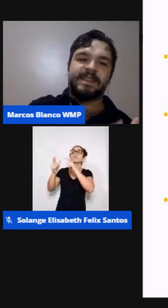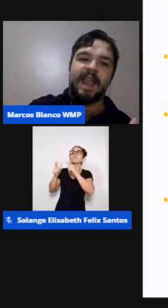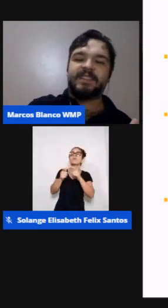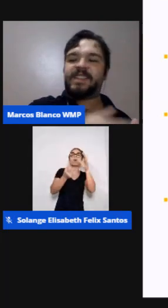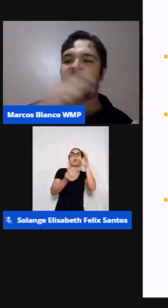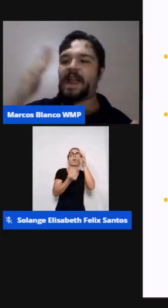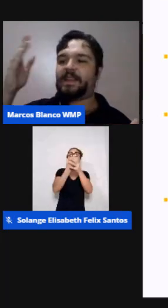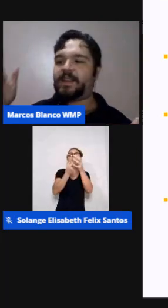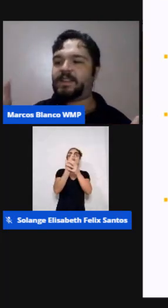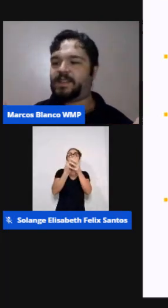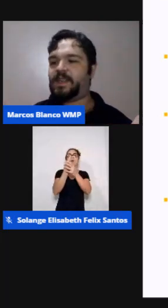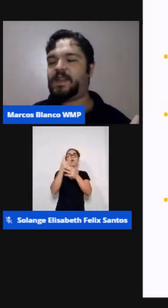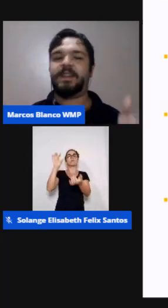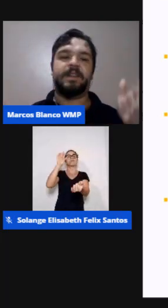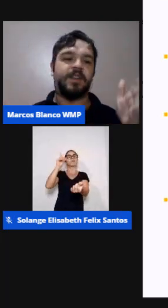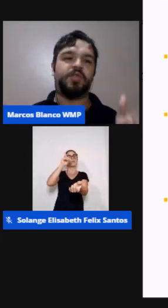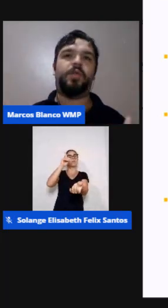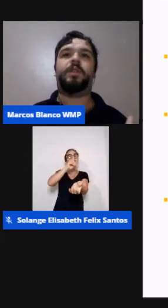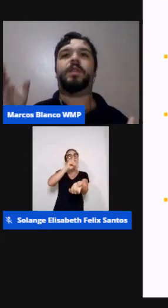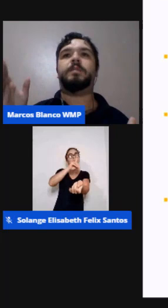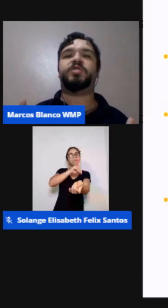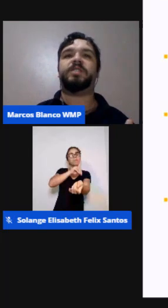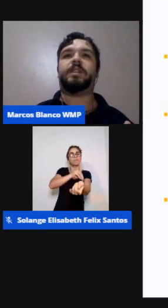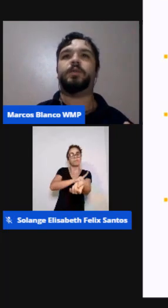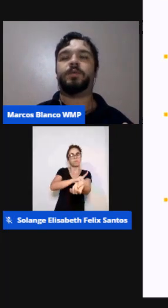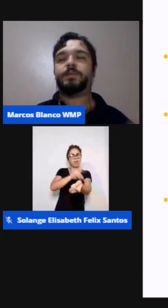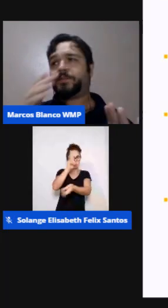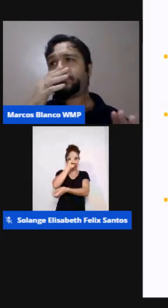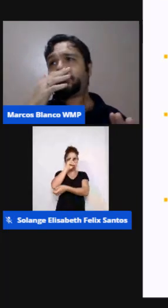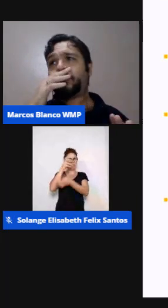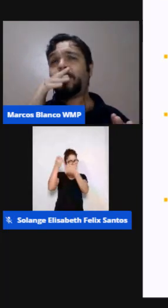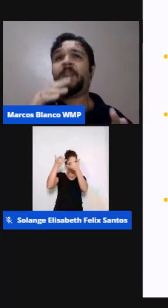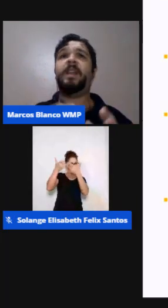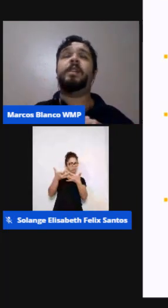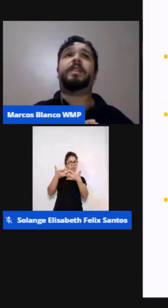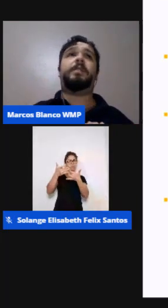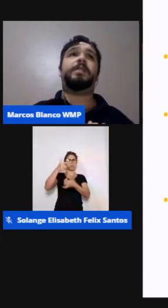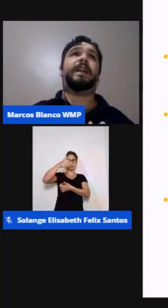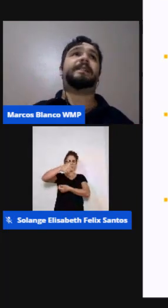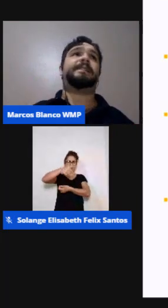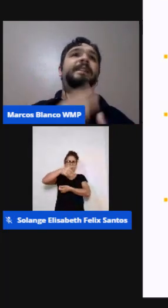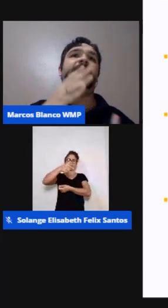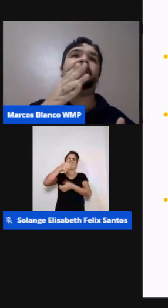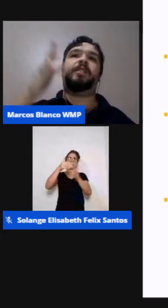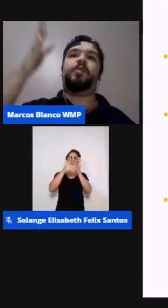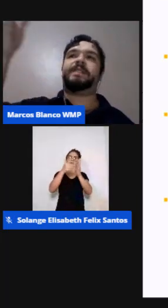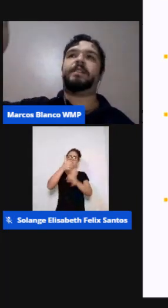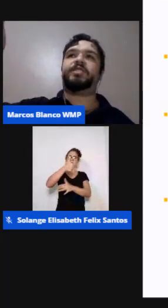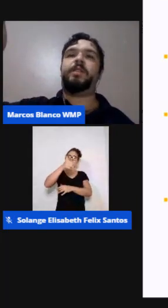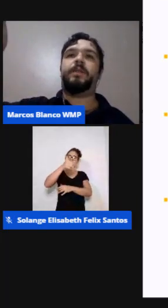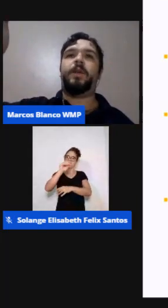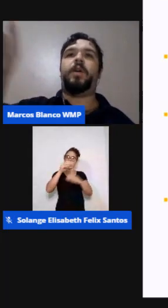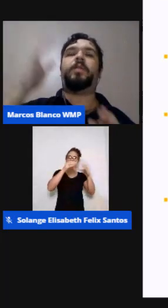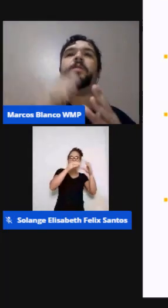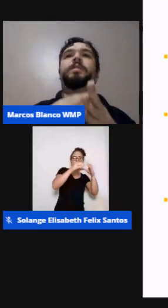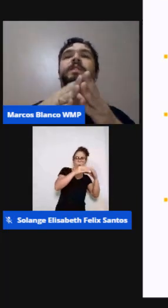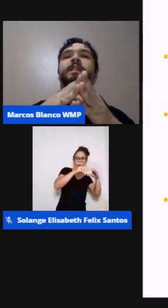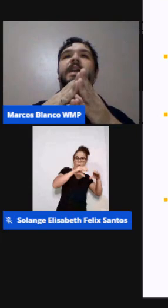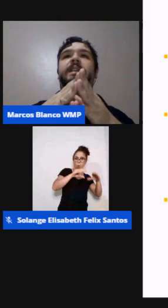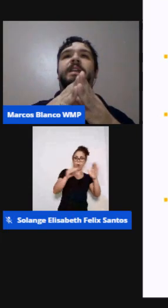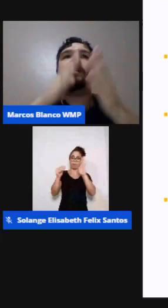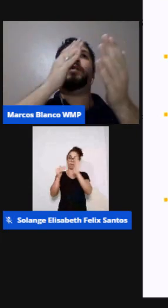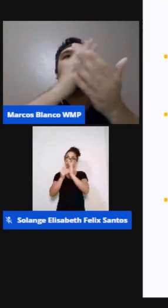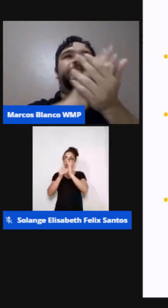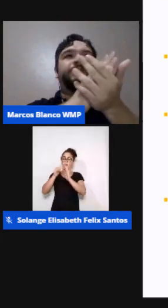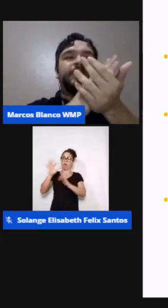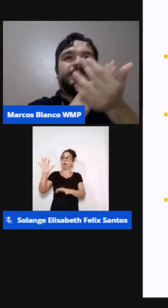falei para você, de 7 a 10 dias ele vem de ovo a mosquito adulto. O que acontece? Se eu consigo achar um foco